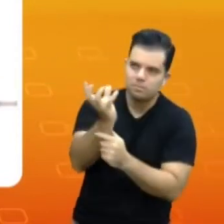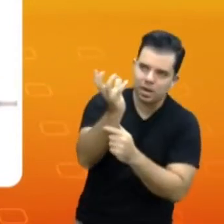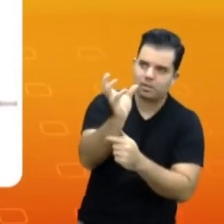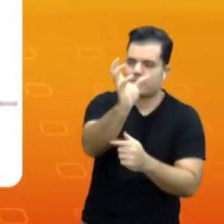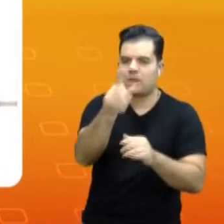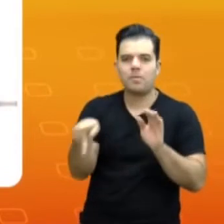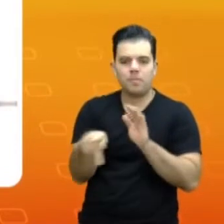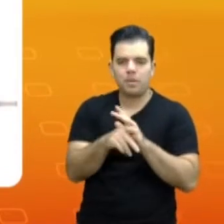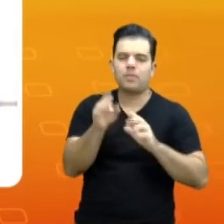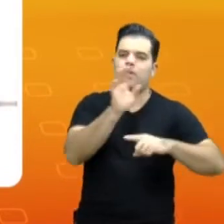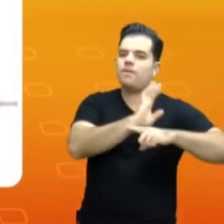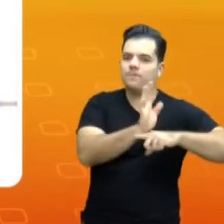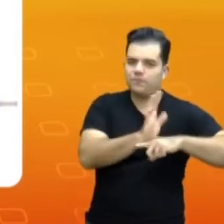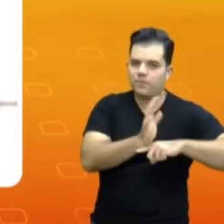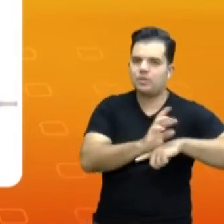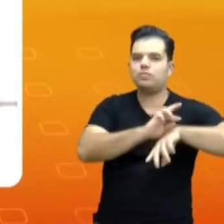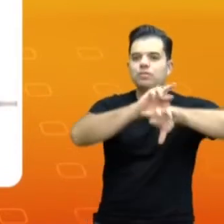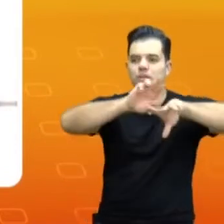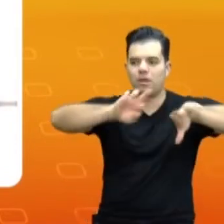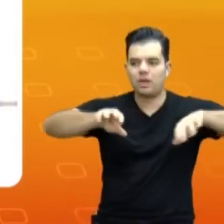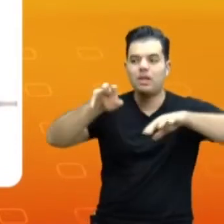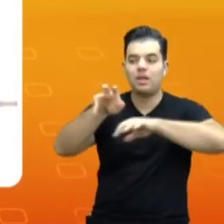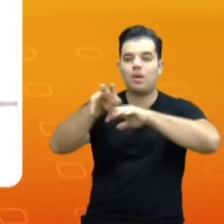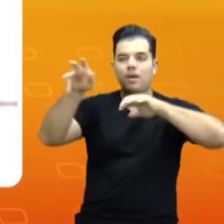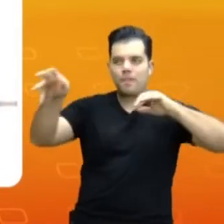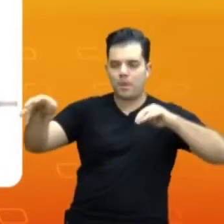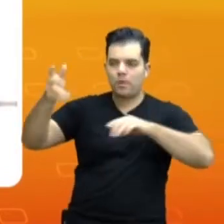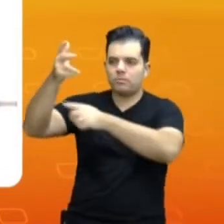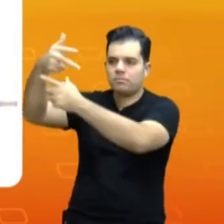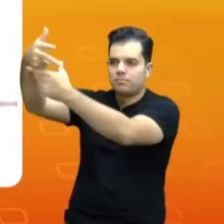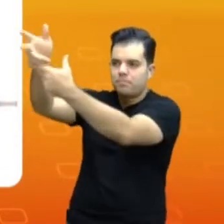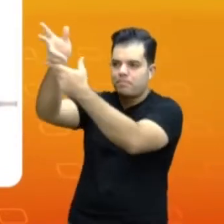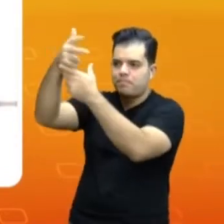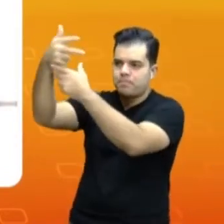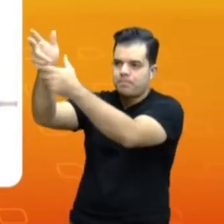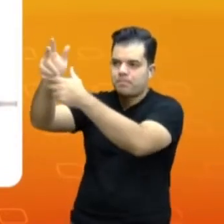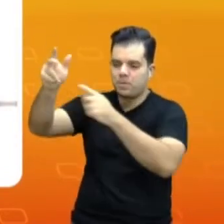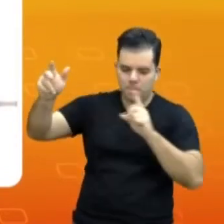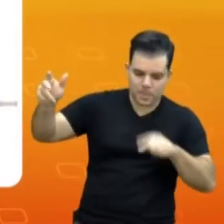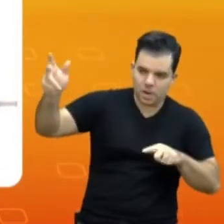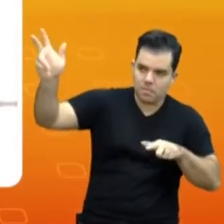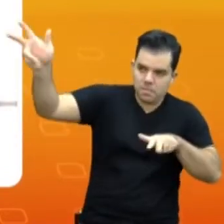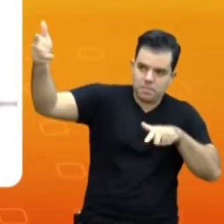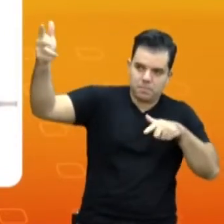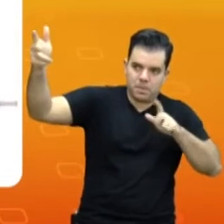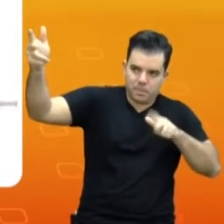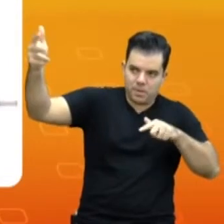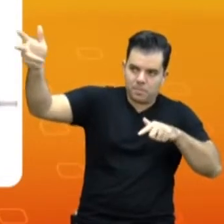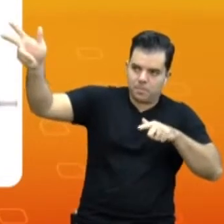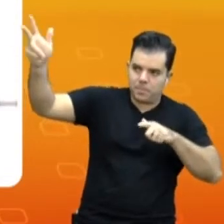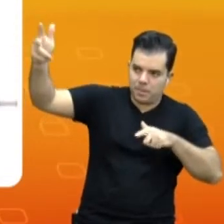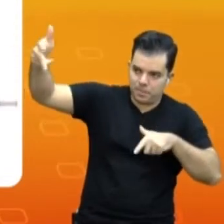operação de vídeo e né, posicionamento da câmera,